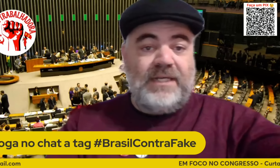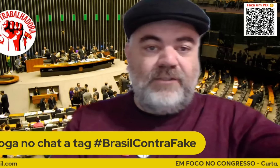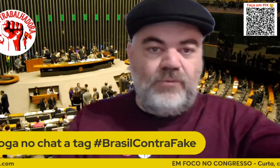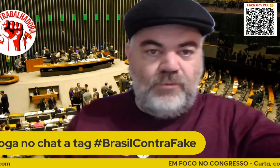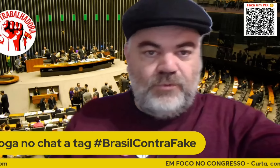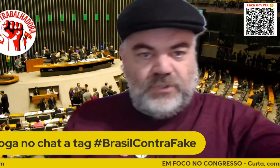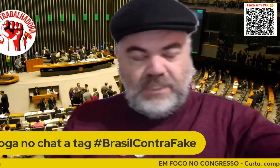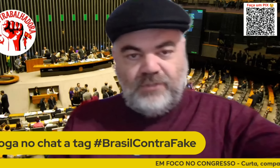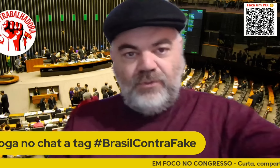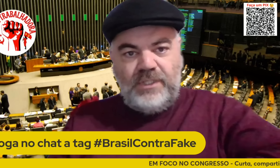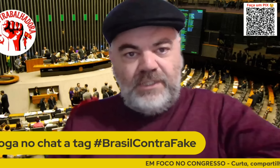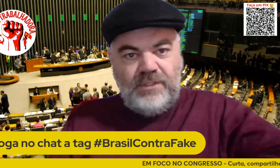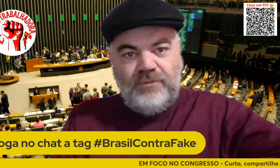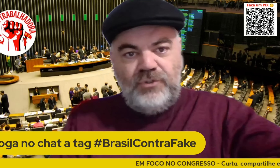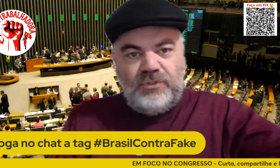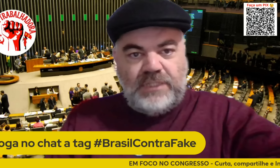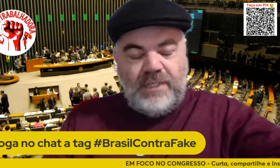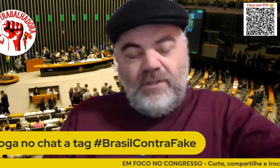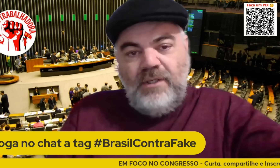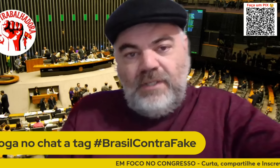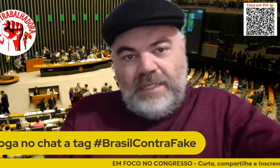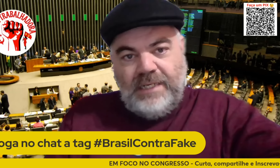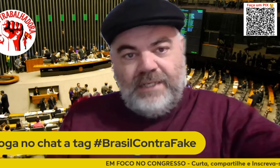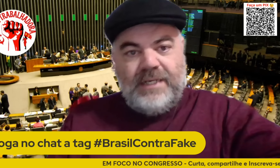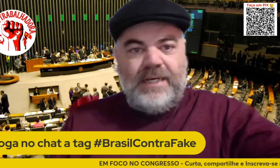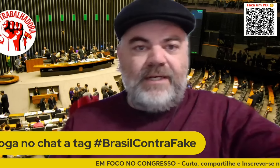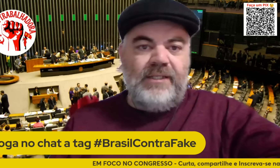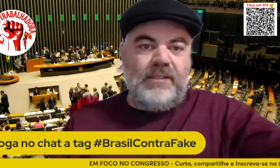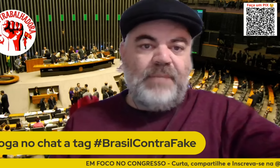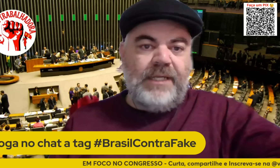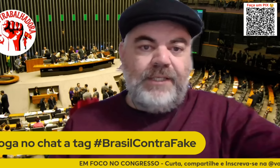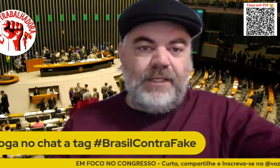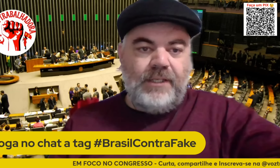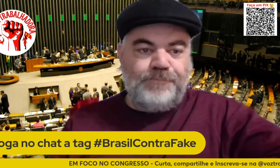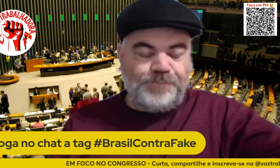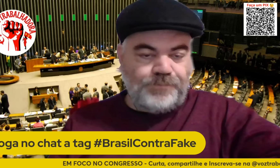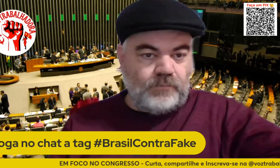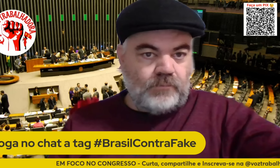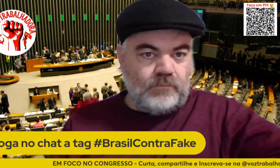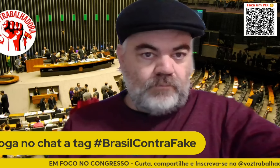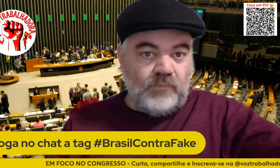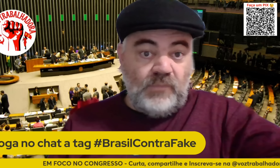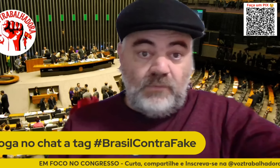Excelente fala do senador, né, José Alencar, ali da Bahia, né?